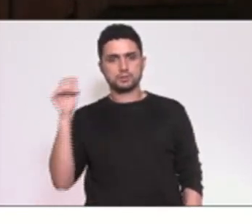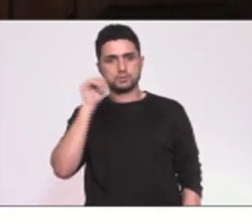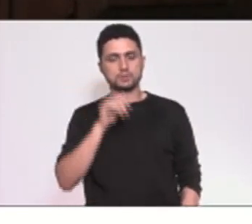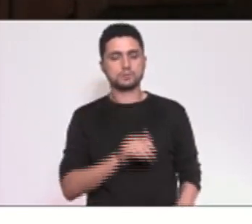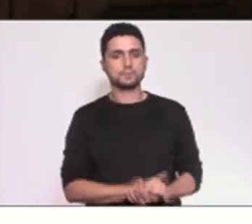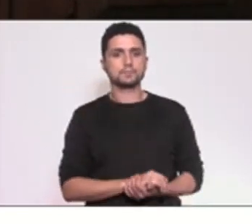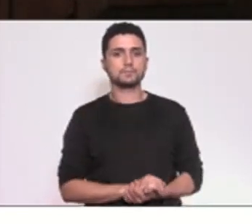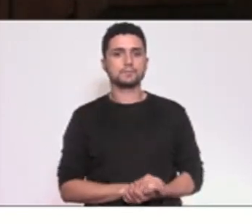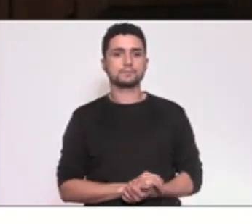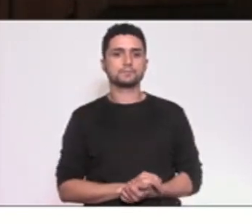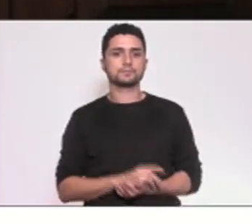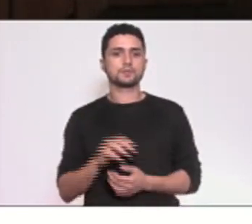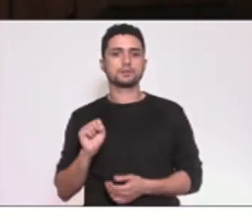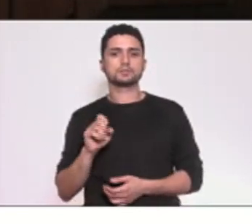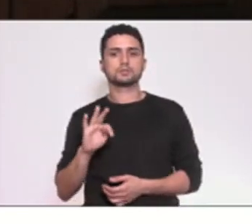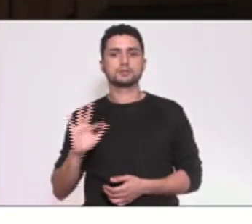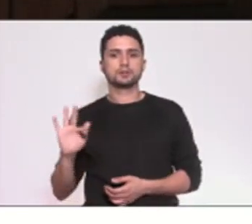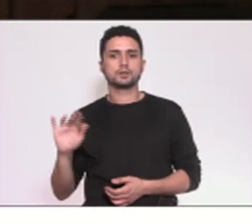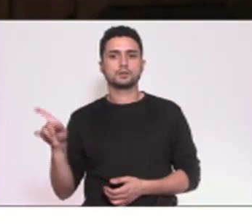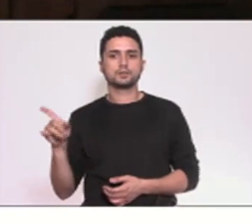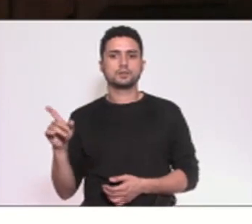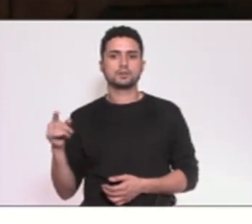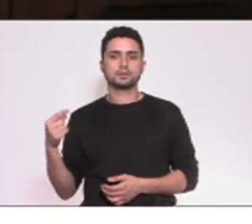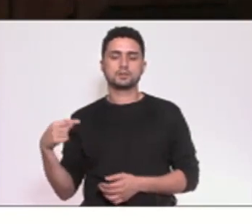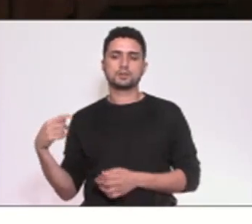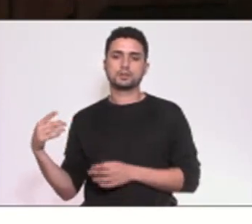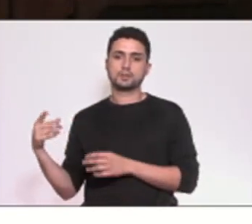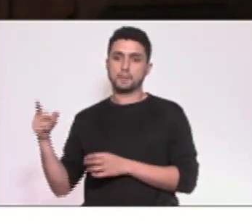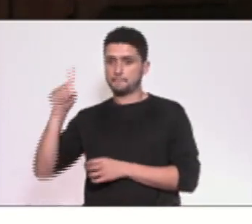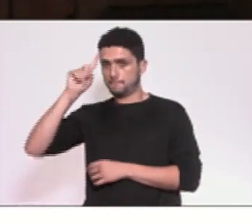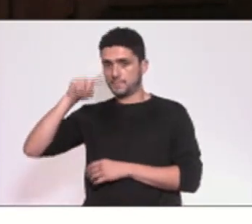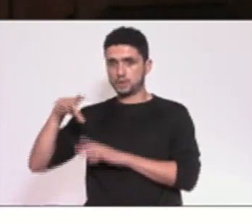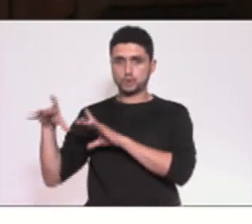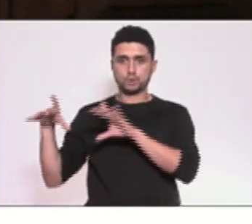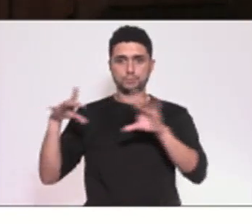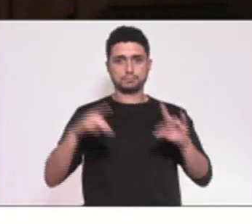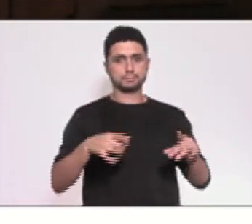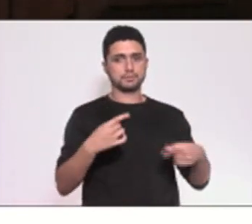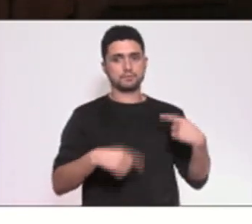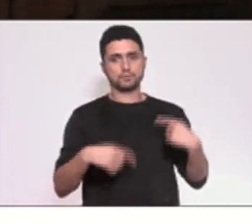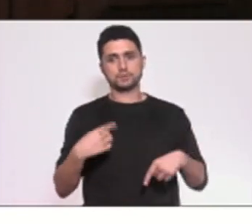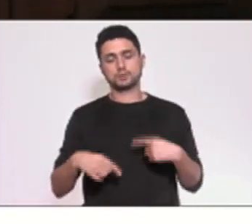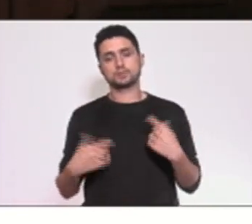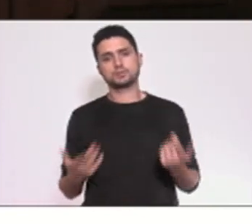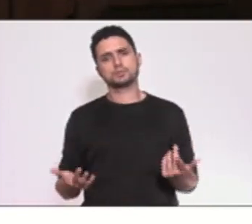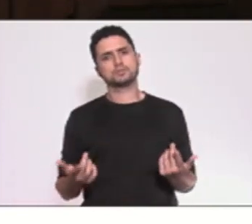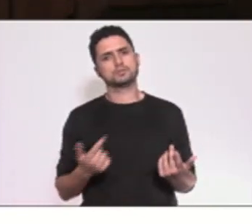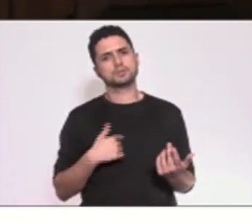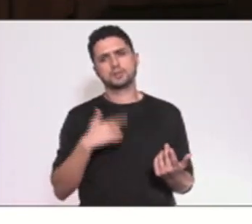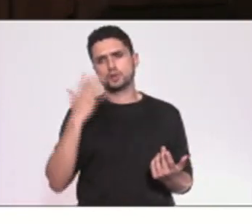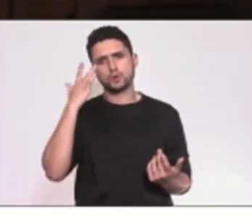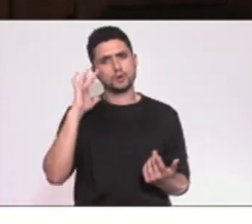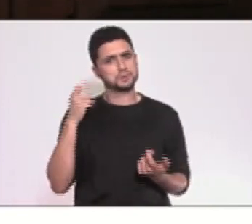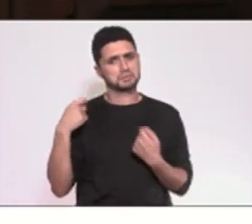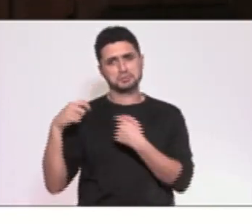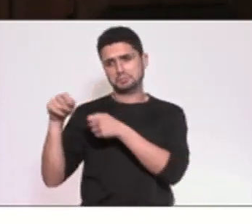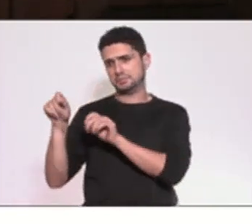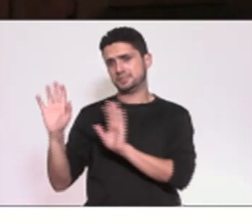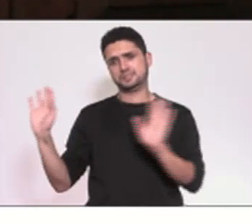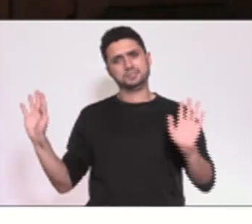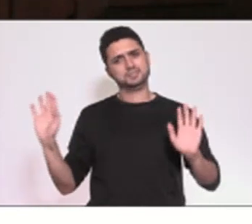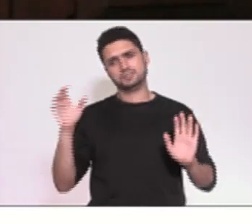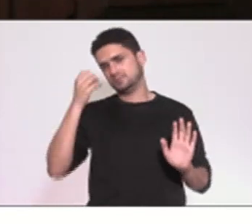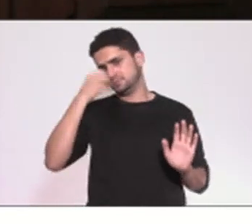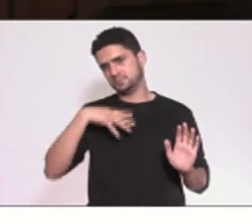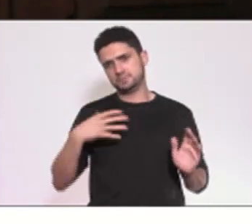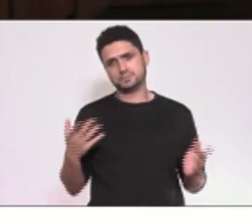levou a ministra do Supremo a trazer para essa casa essa situação, fato que eu considero até desnecessário. Ela